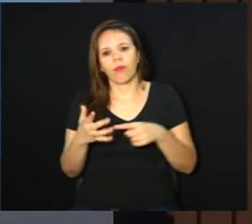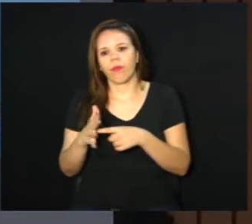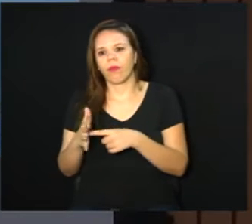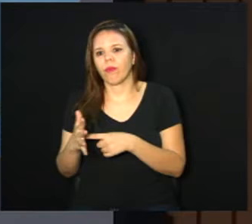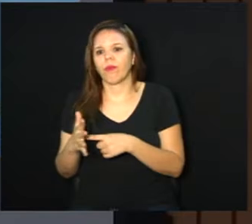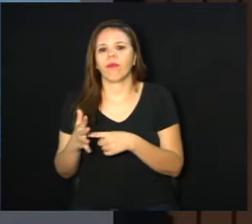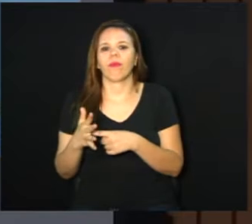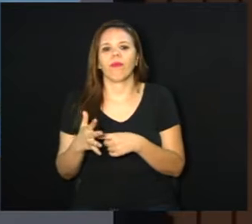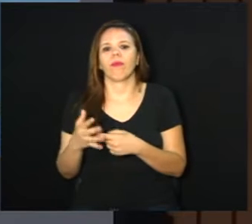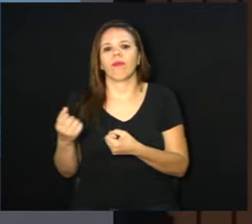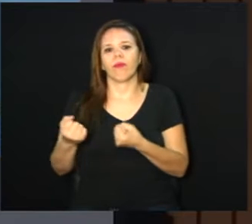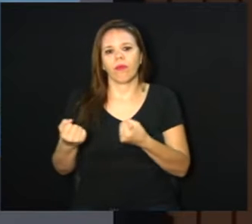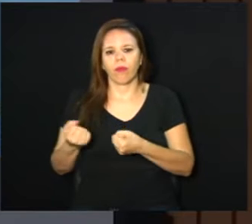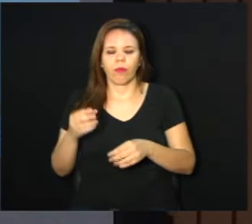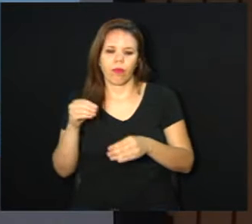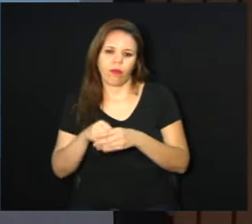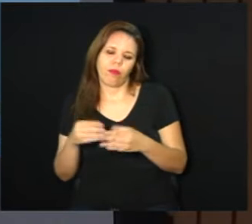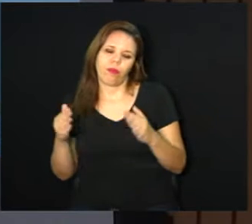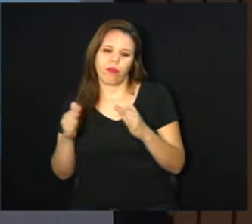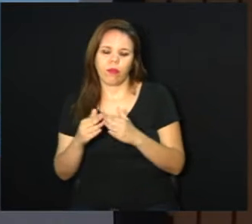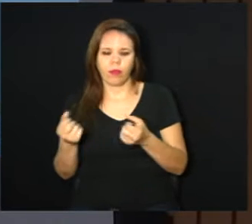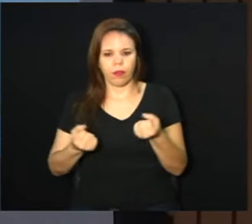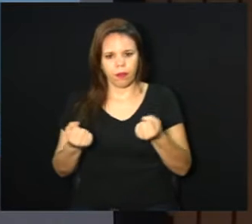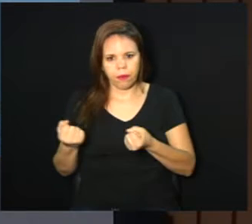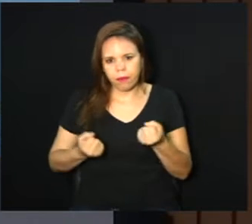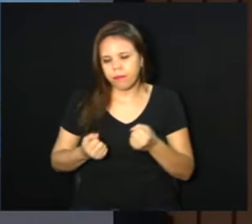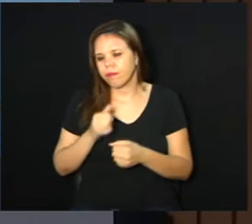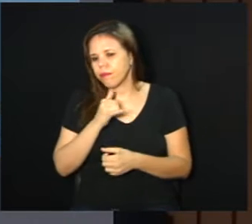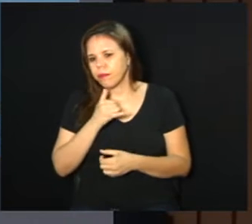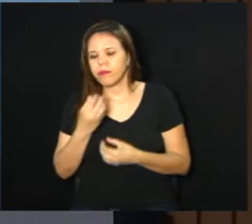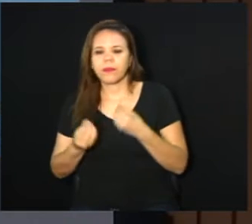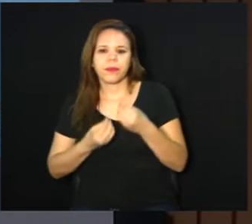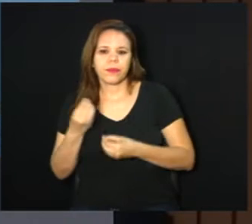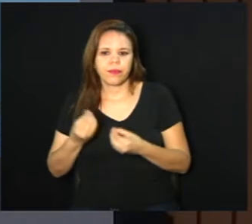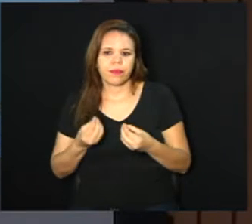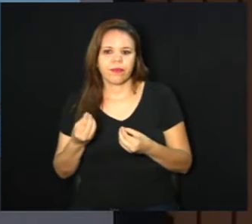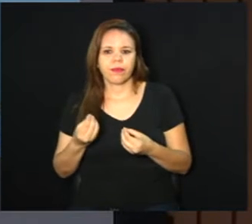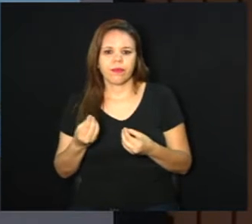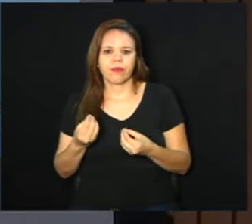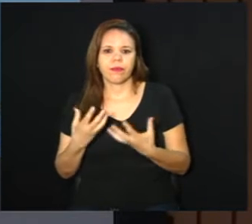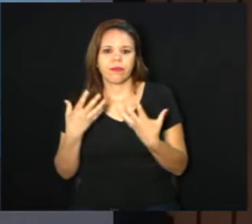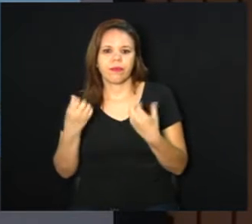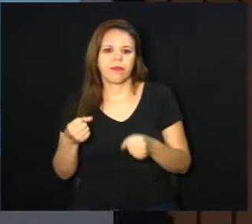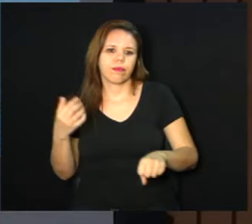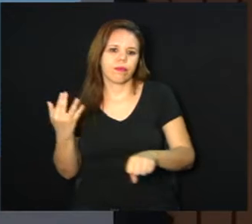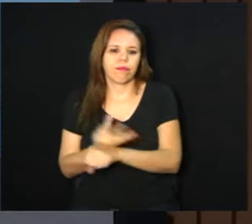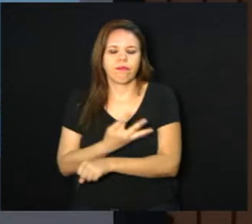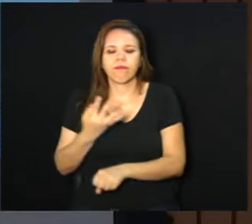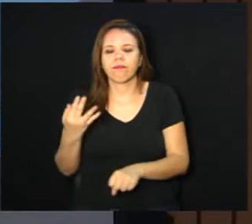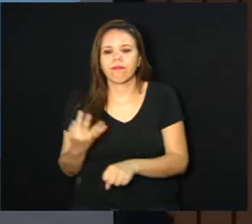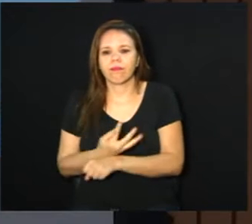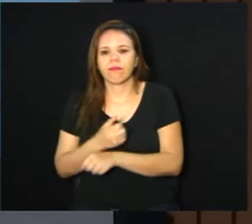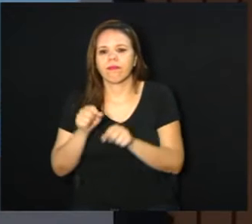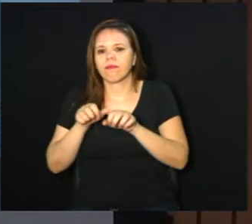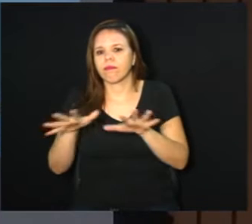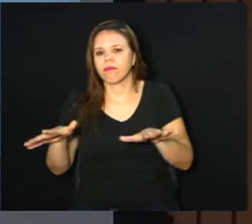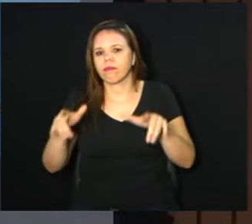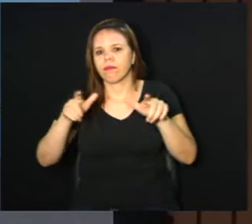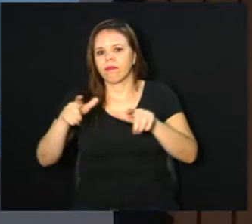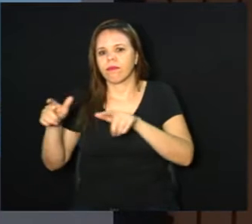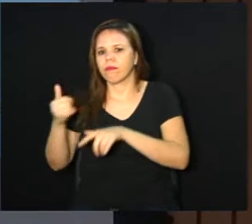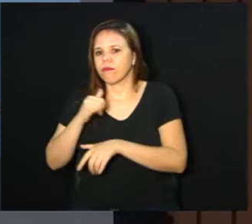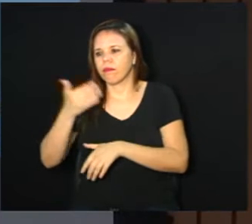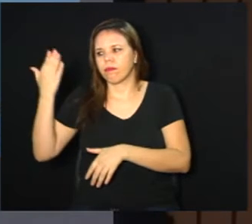veículos elétricos na sua residência, poder utilizar nas cidades? Como será que a rede vai se comportar? Nenhuma distribuidora de energia